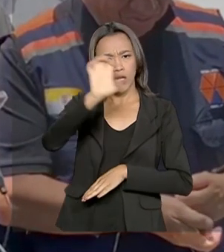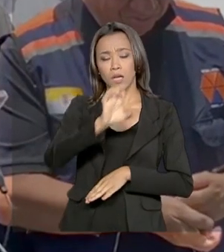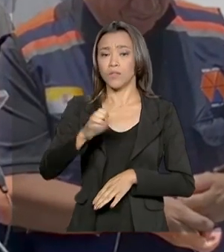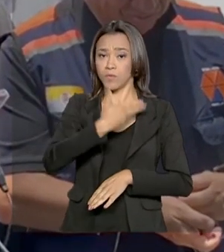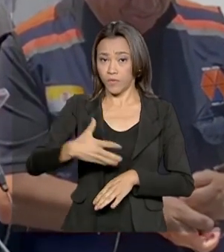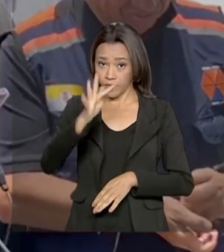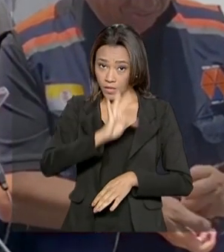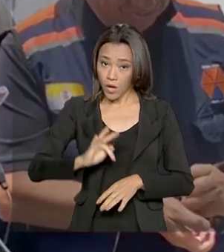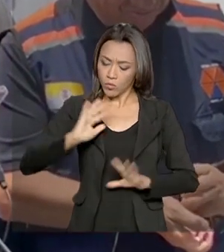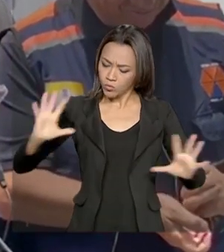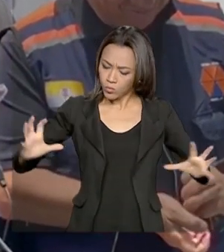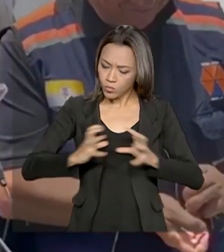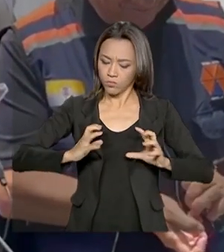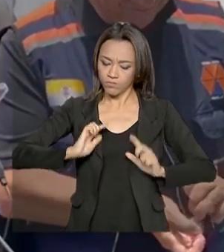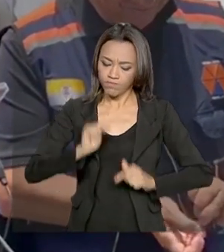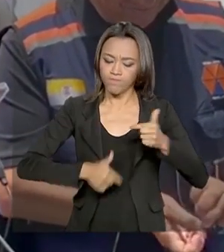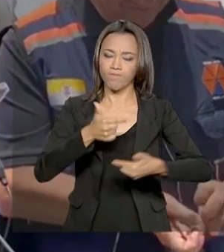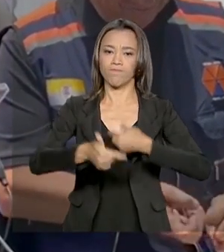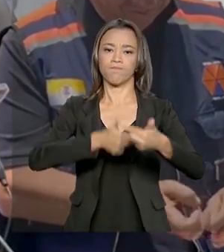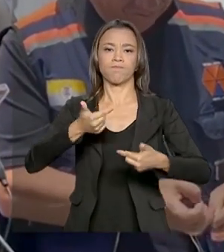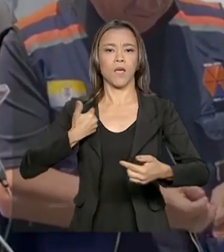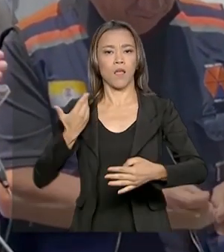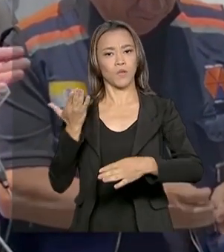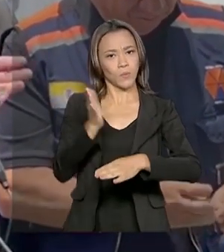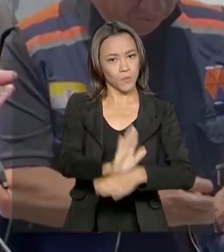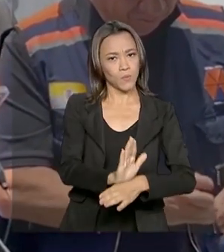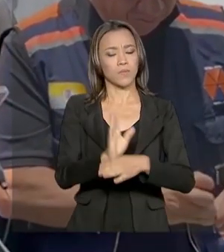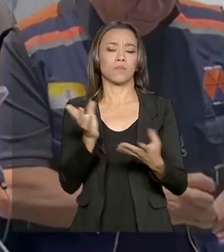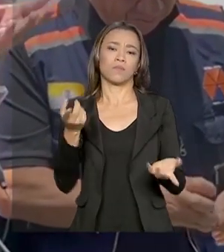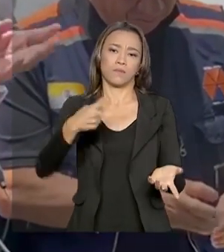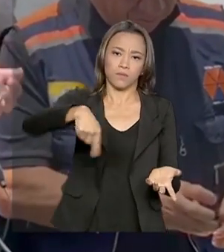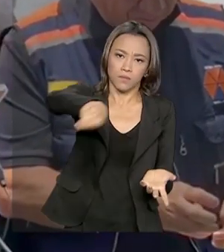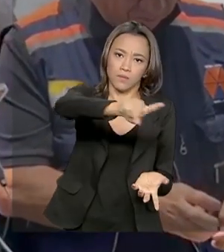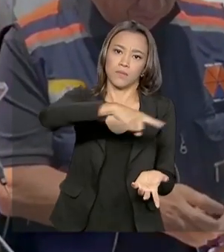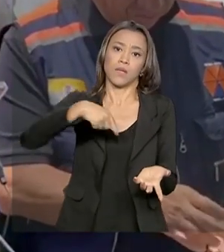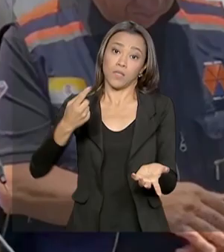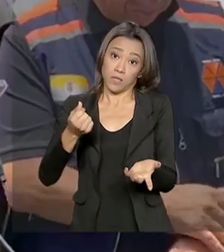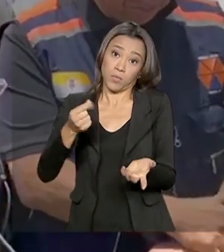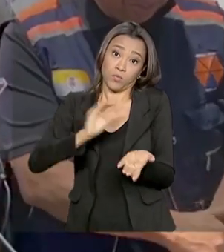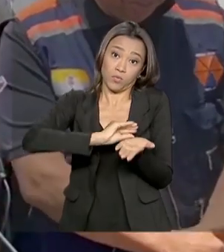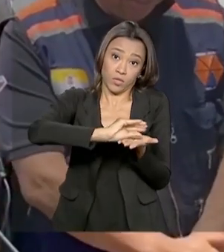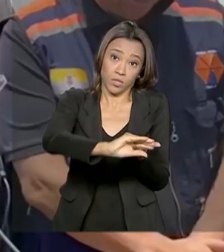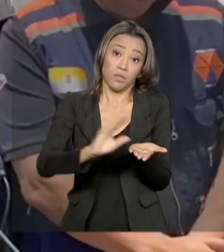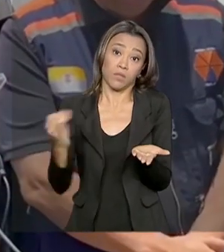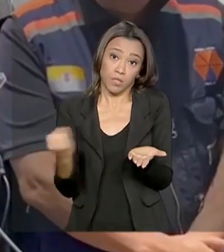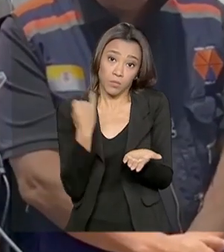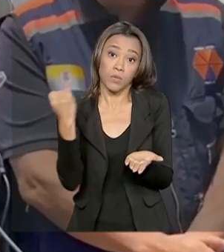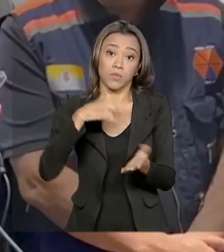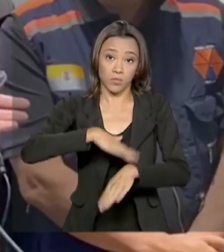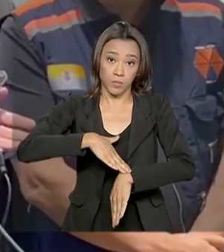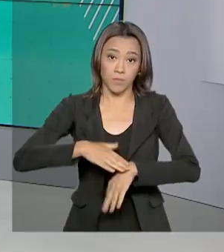nesse momento para que a gente possa trazer o quanto antes benefício, um recurso que é tão essencial nesse